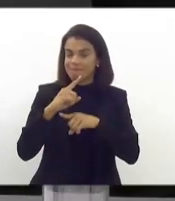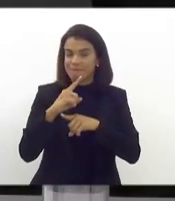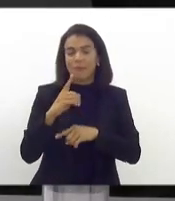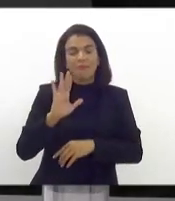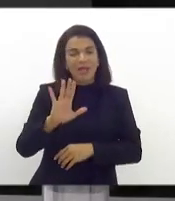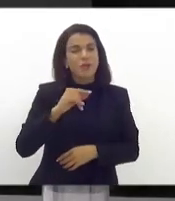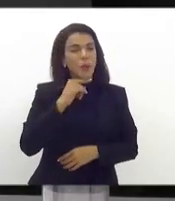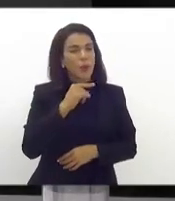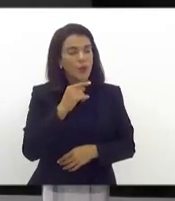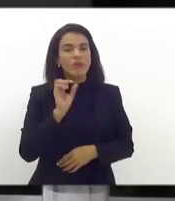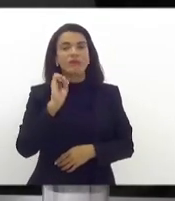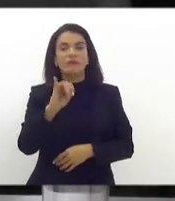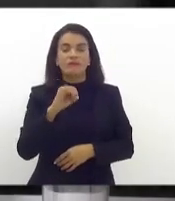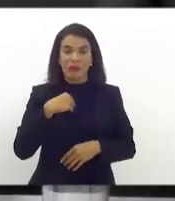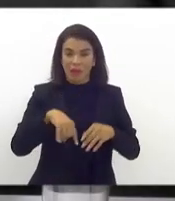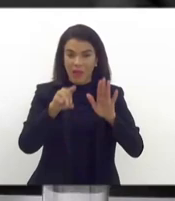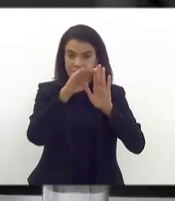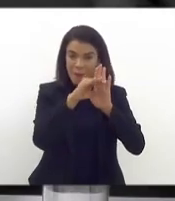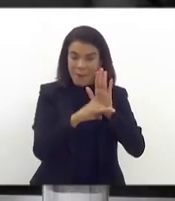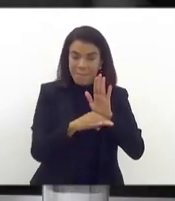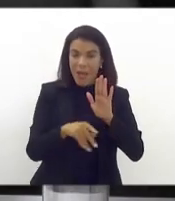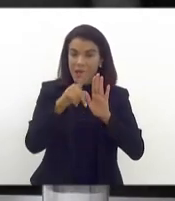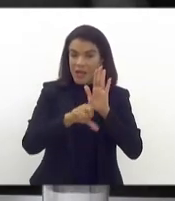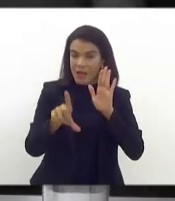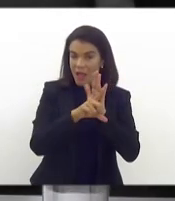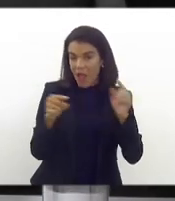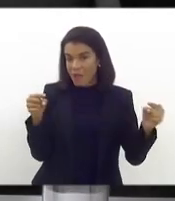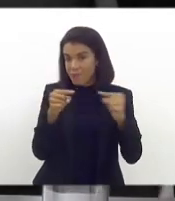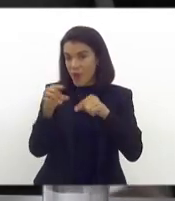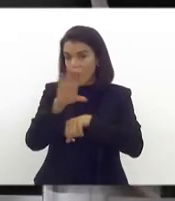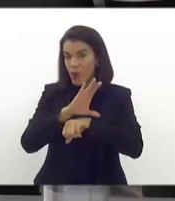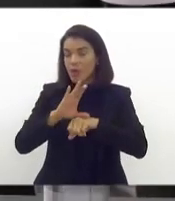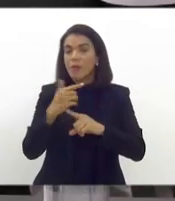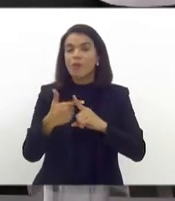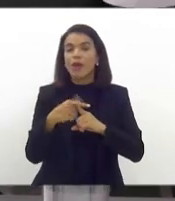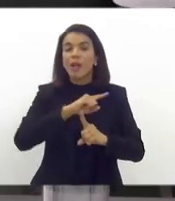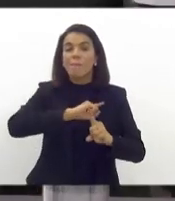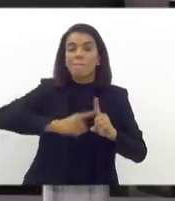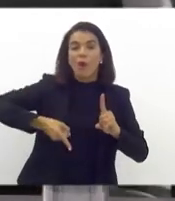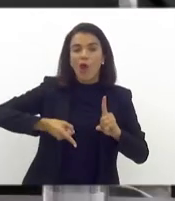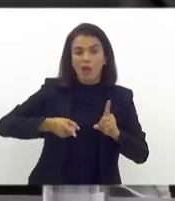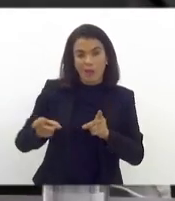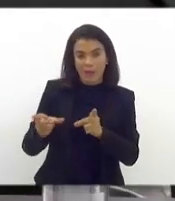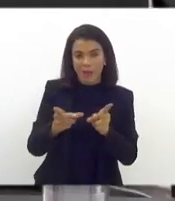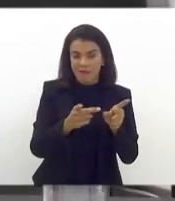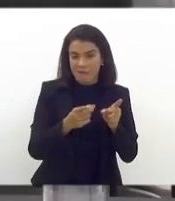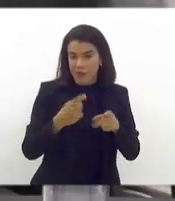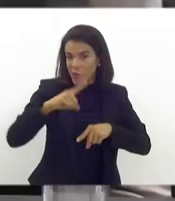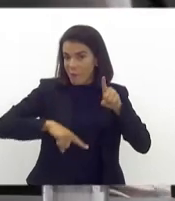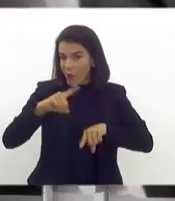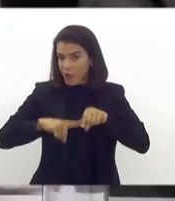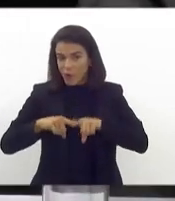tenho dúvida se nos termos atuais, esse projeto, inclusive, se ele é constitucional, por ele vedar uma comercialização de algo que ele